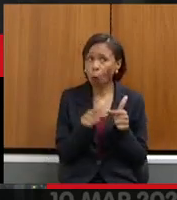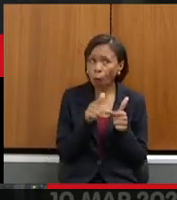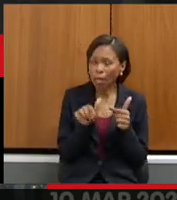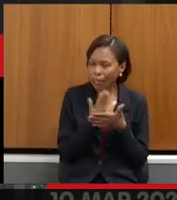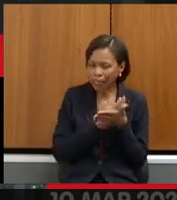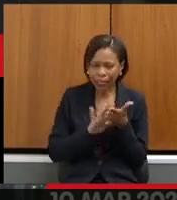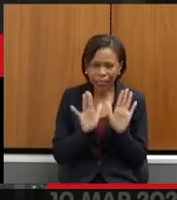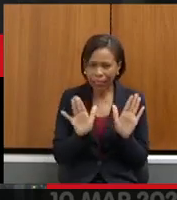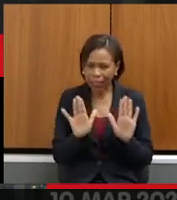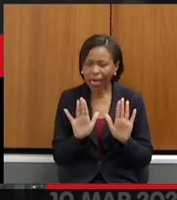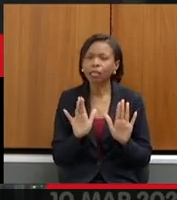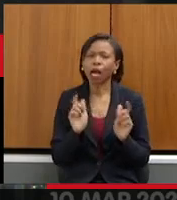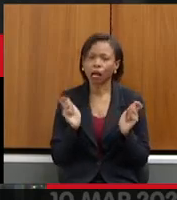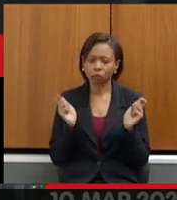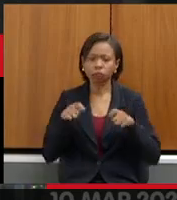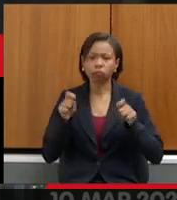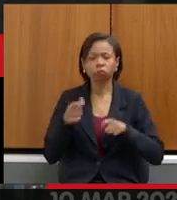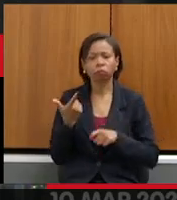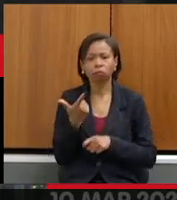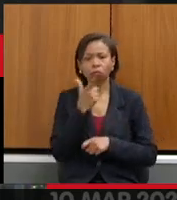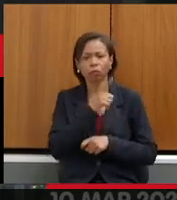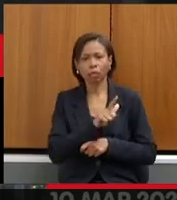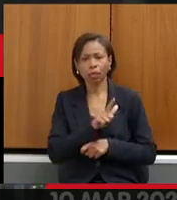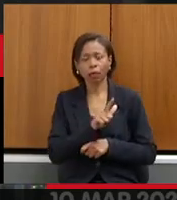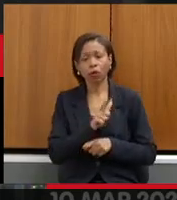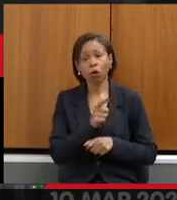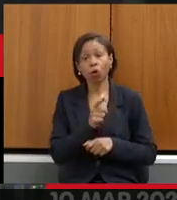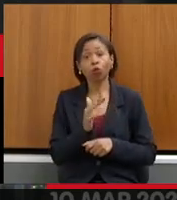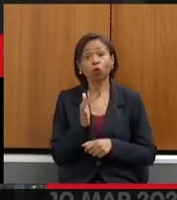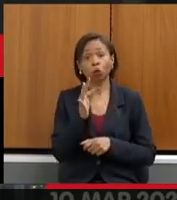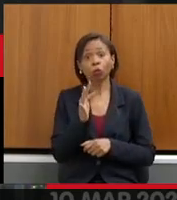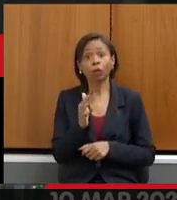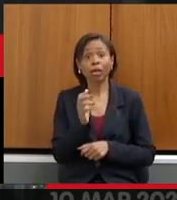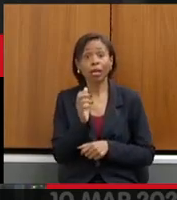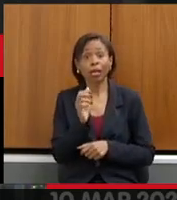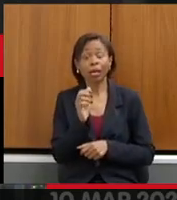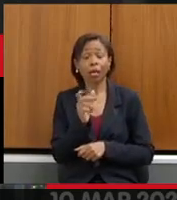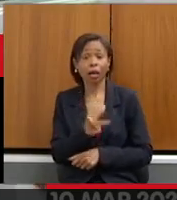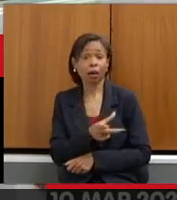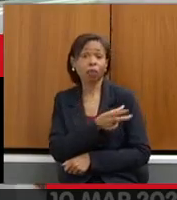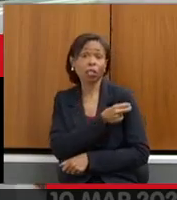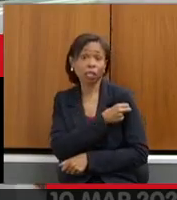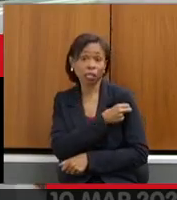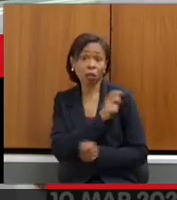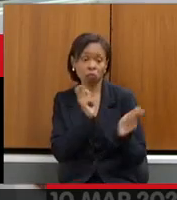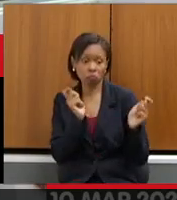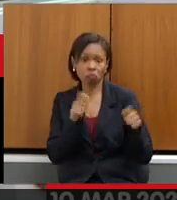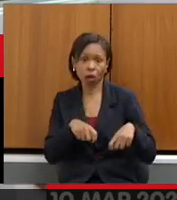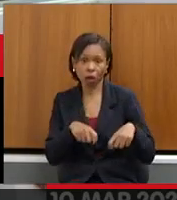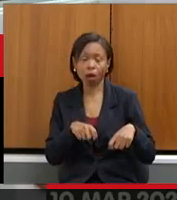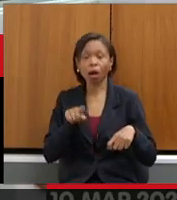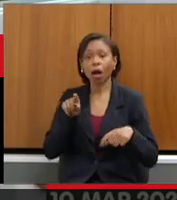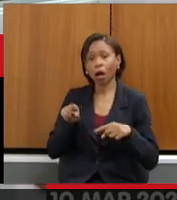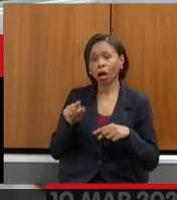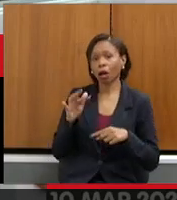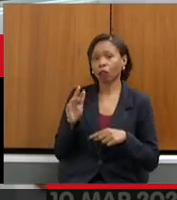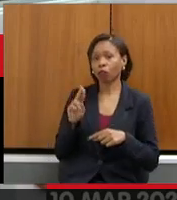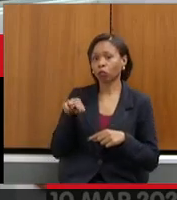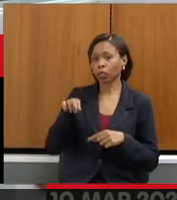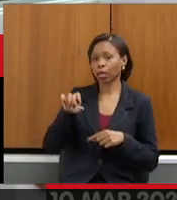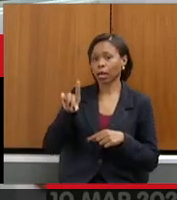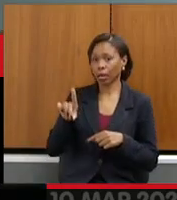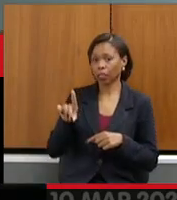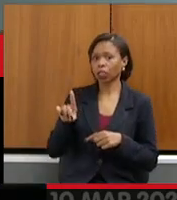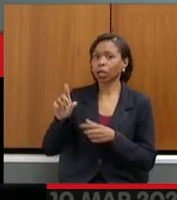nesse caminho é que nós consigamos assim que a vacina tiver montado mostrada toda a sua eficaz ser um dos fornecedores para o